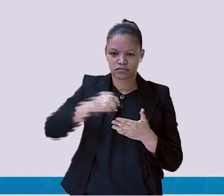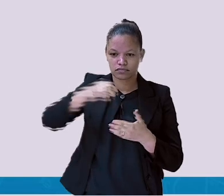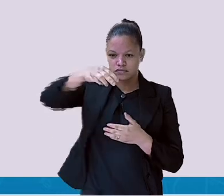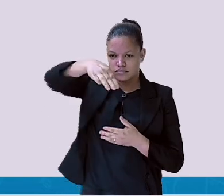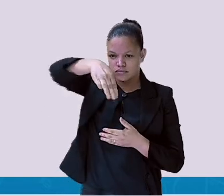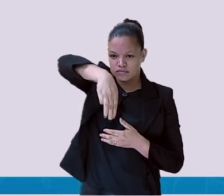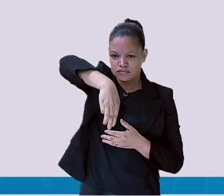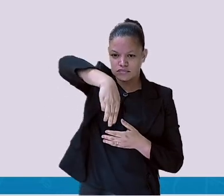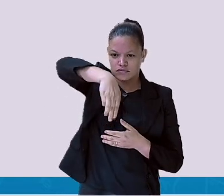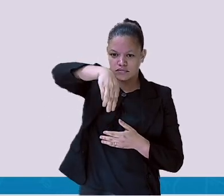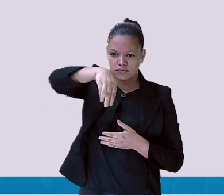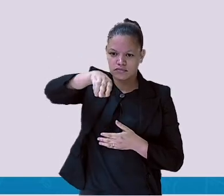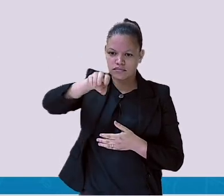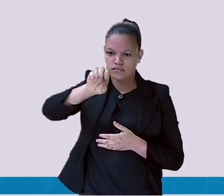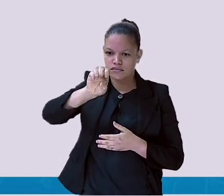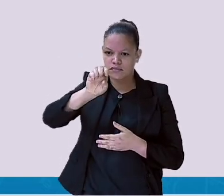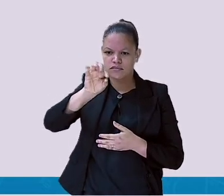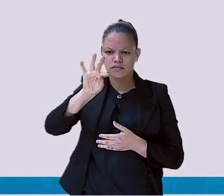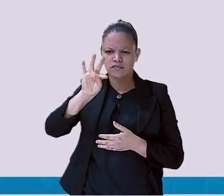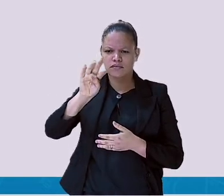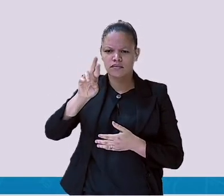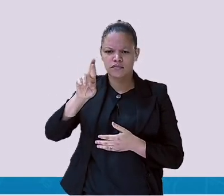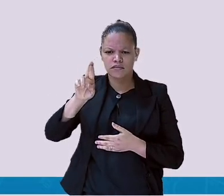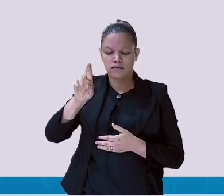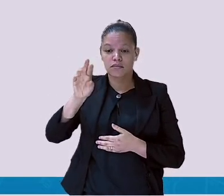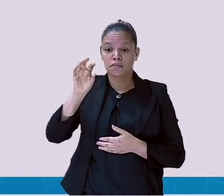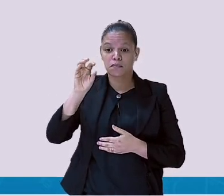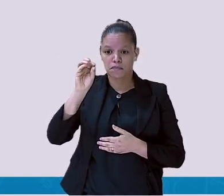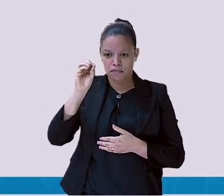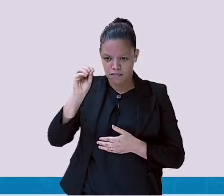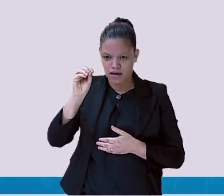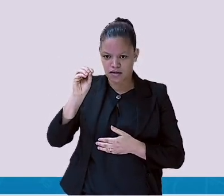vamos escrever metro.